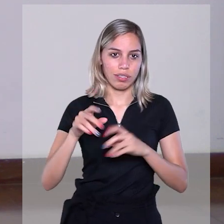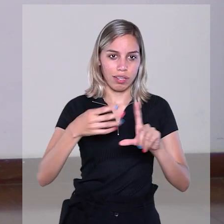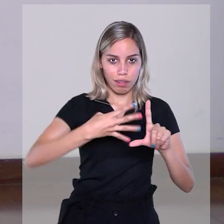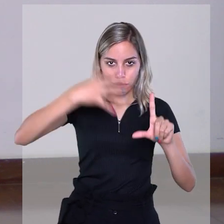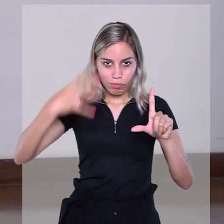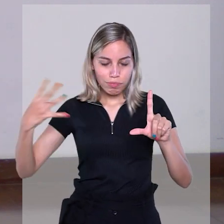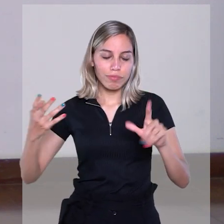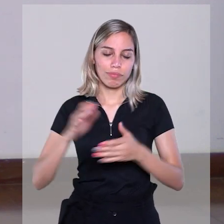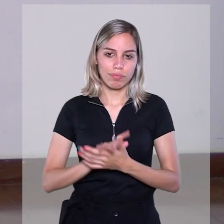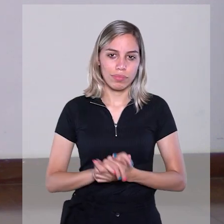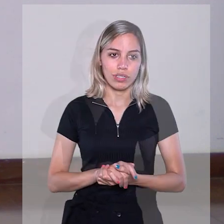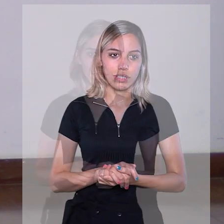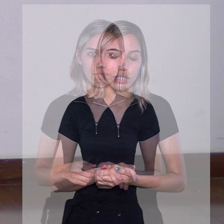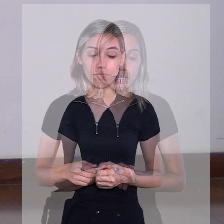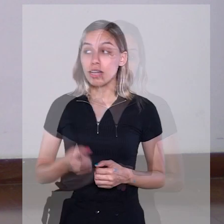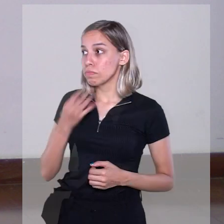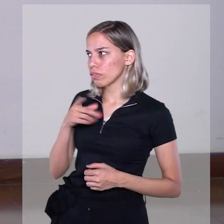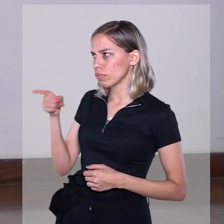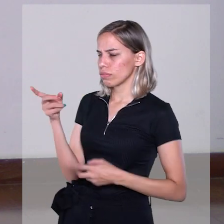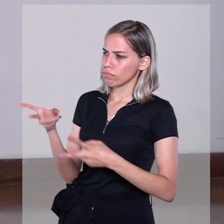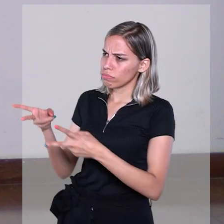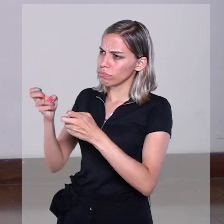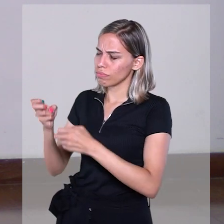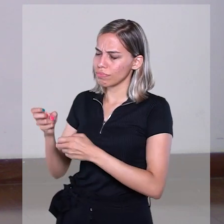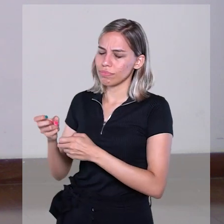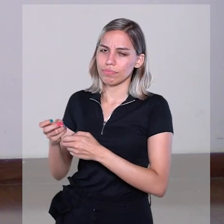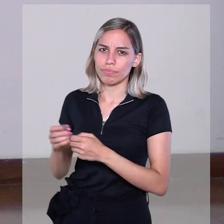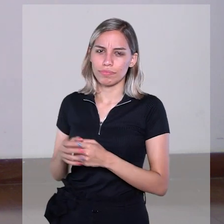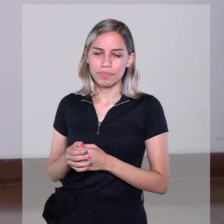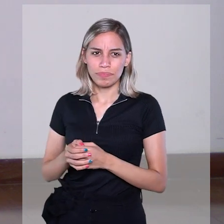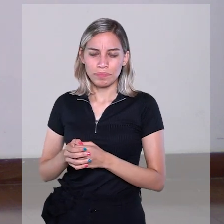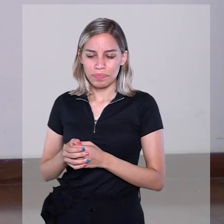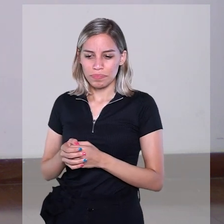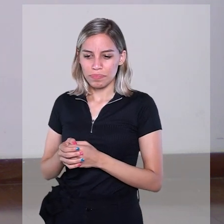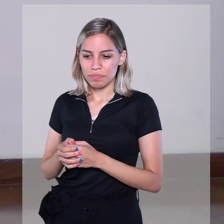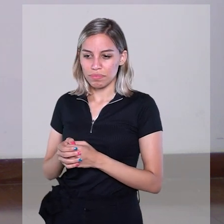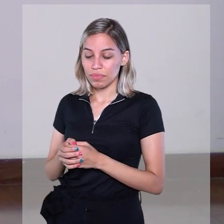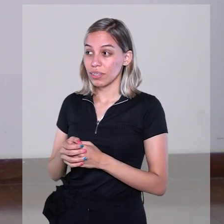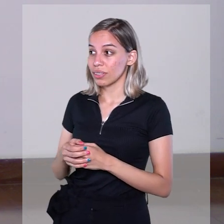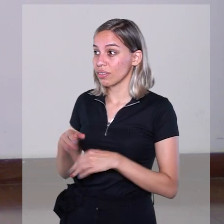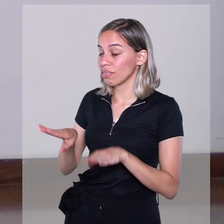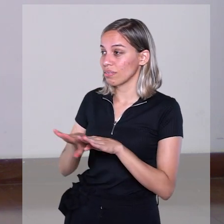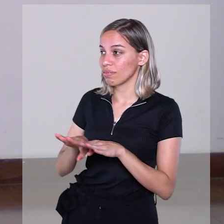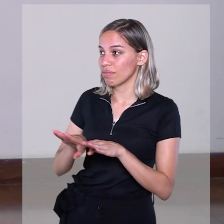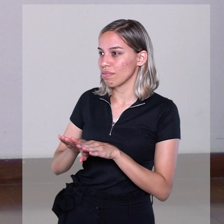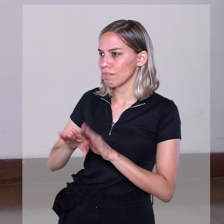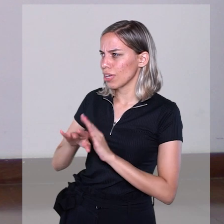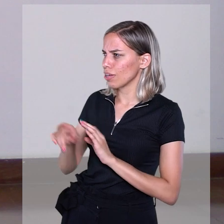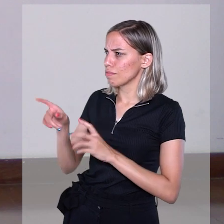né? E que tem ajudado, pelo que eu percebo, outras pessoas brancas a acordar